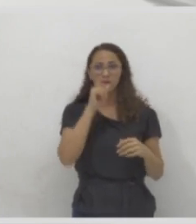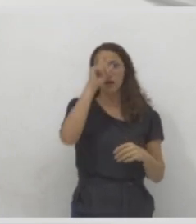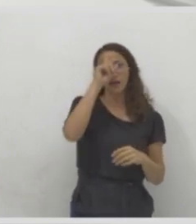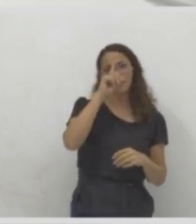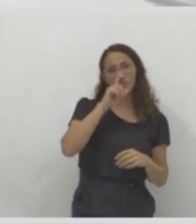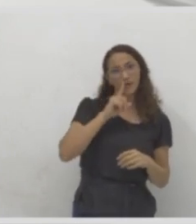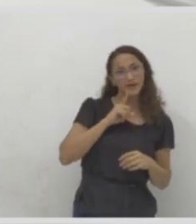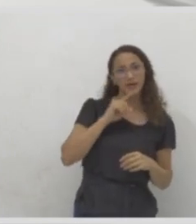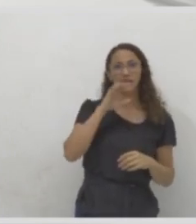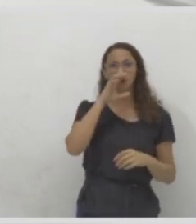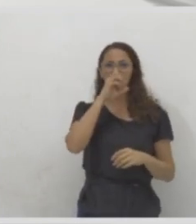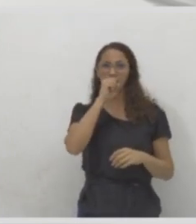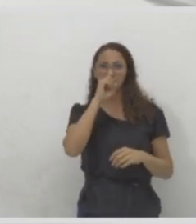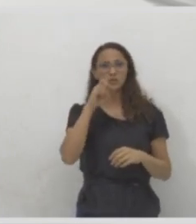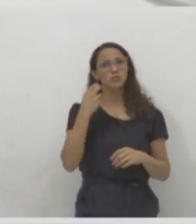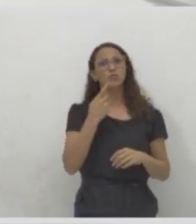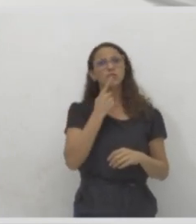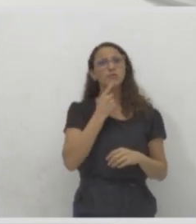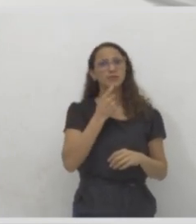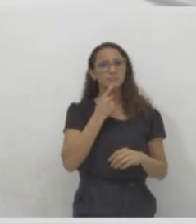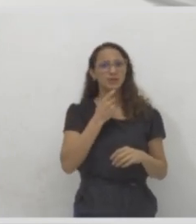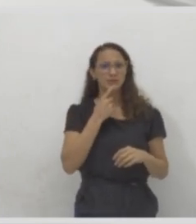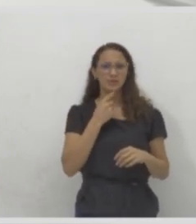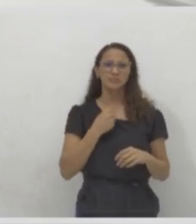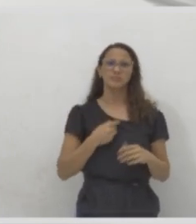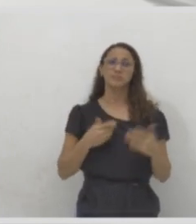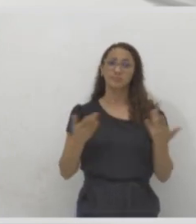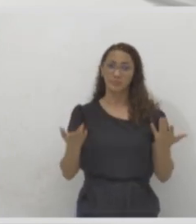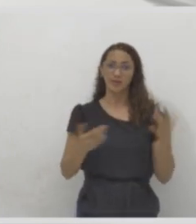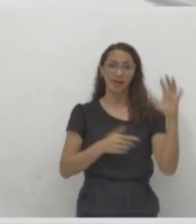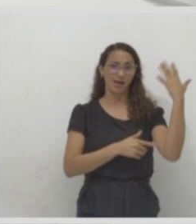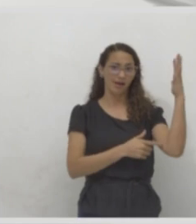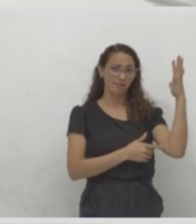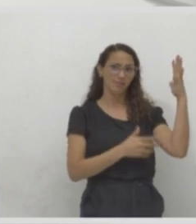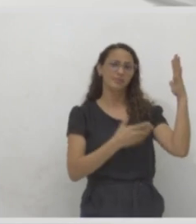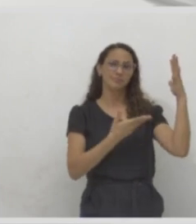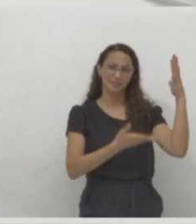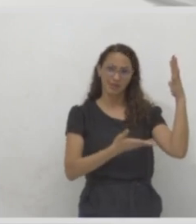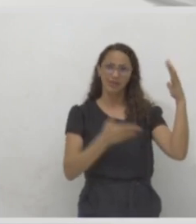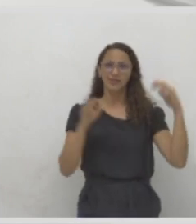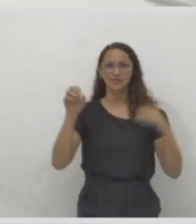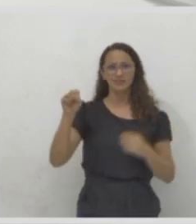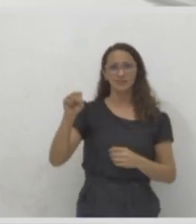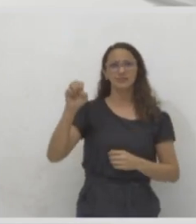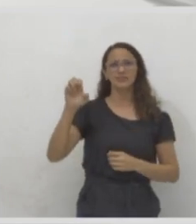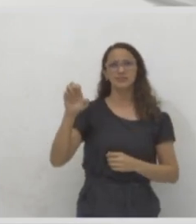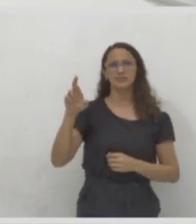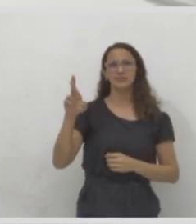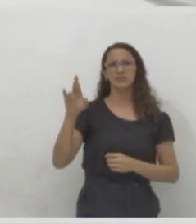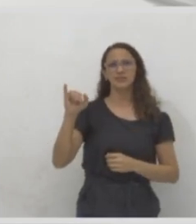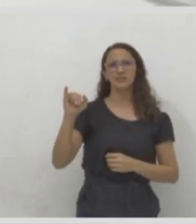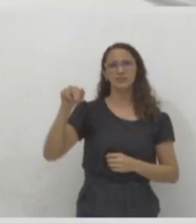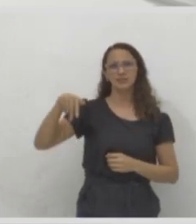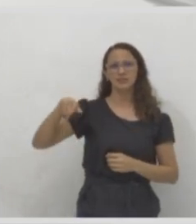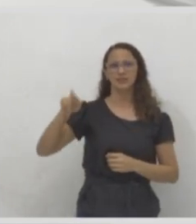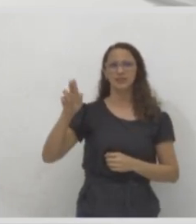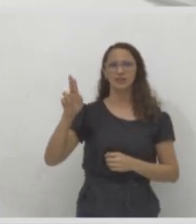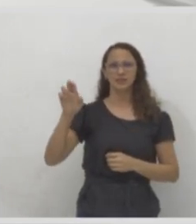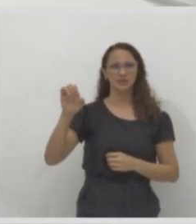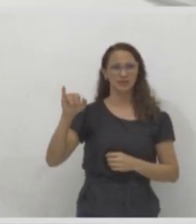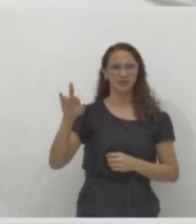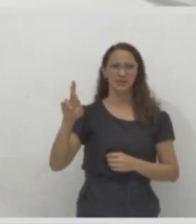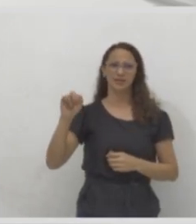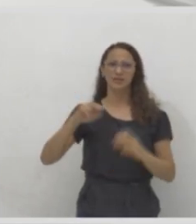Uma das plantas mais comumente associadas ao látex é a seringueira, né, cujo nome científico é Hevea brasiliensis e